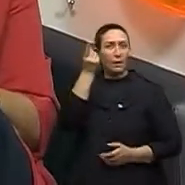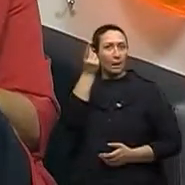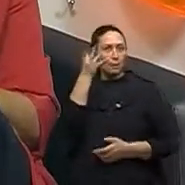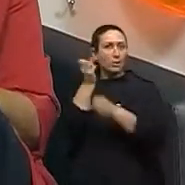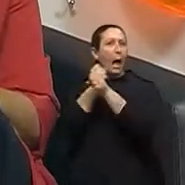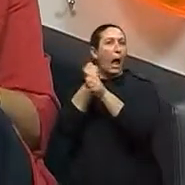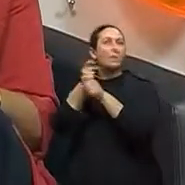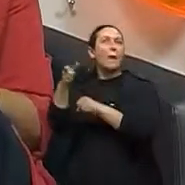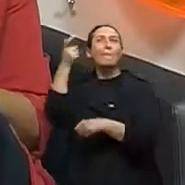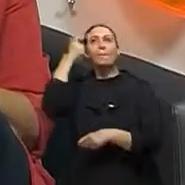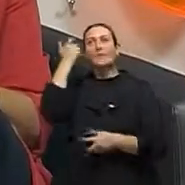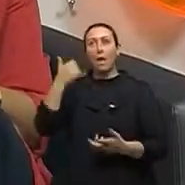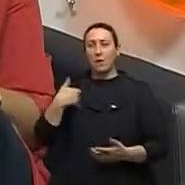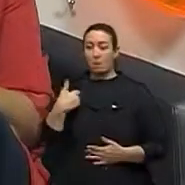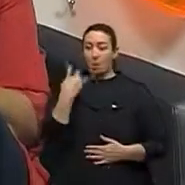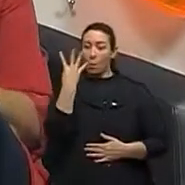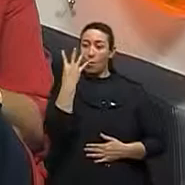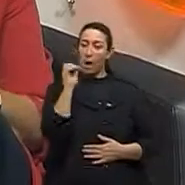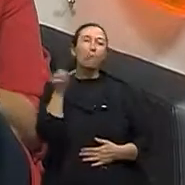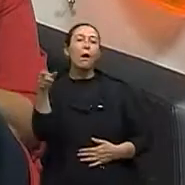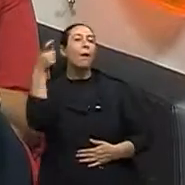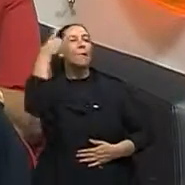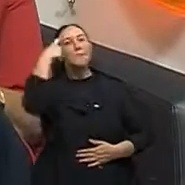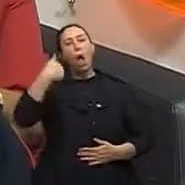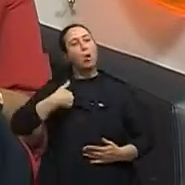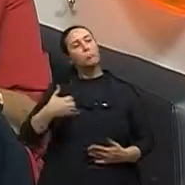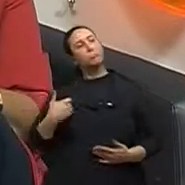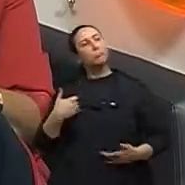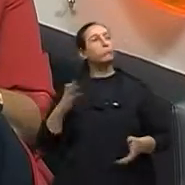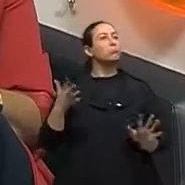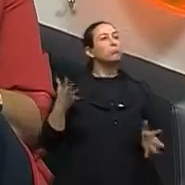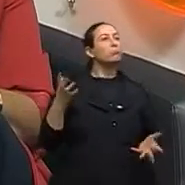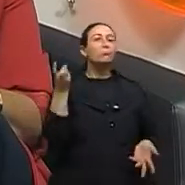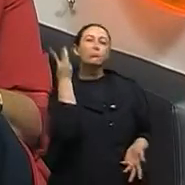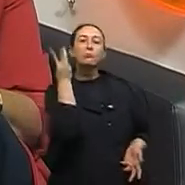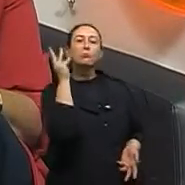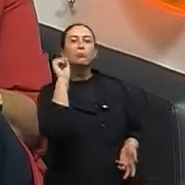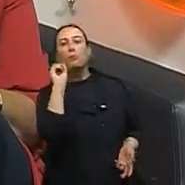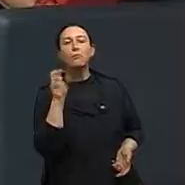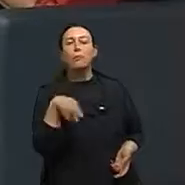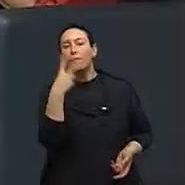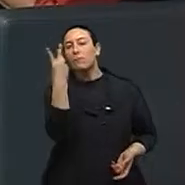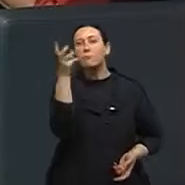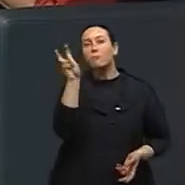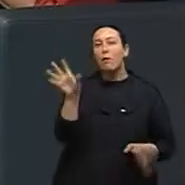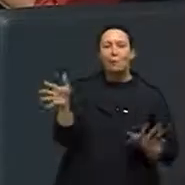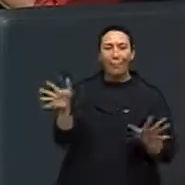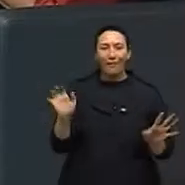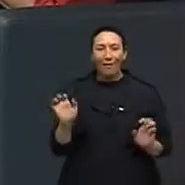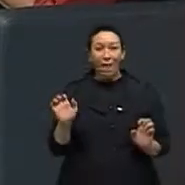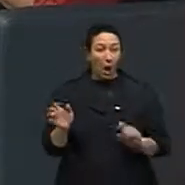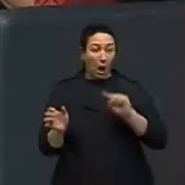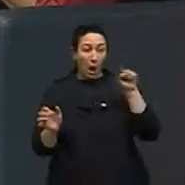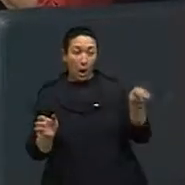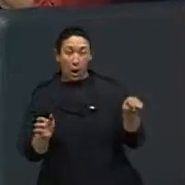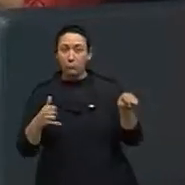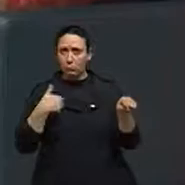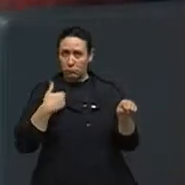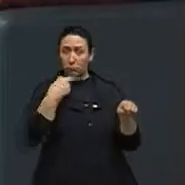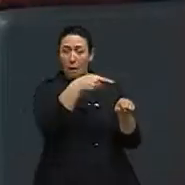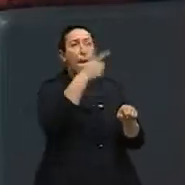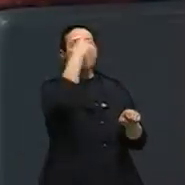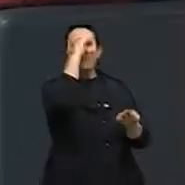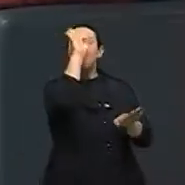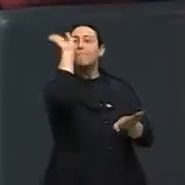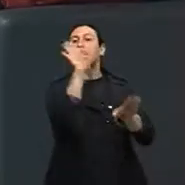mais ativo mesmo aposentado ele se sente com menos não quer dizer que ele tem atitudes correspondentes